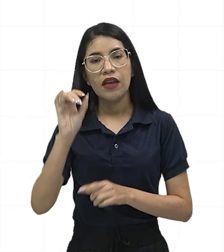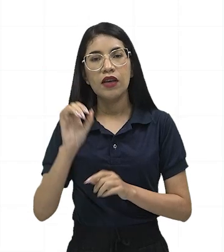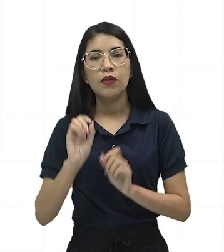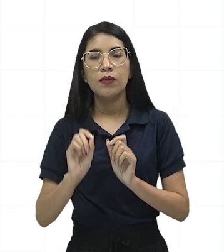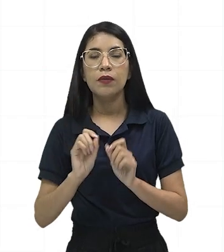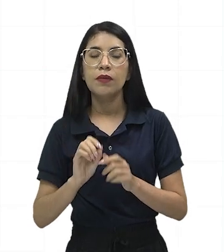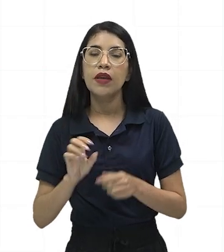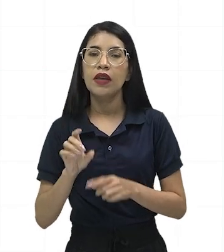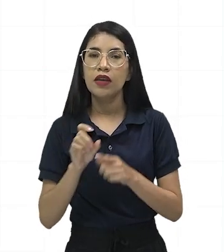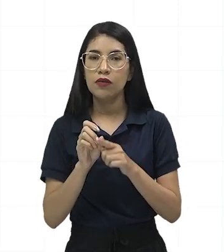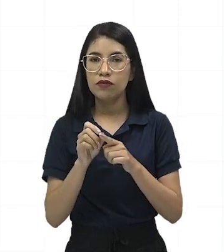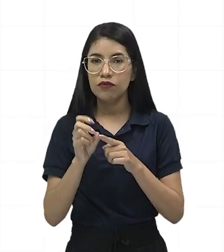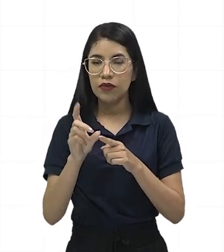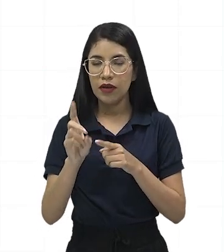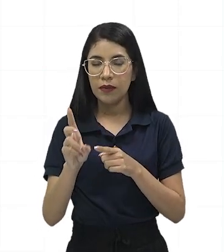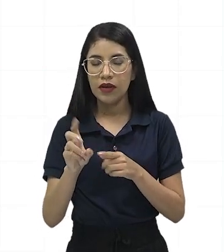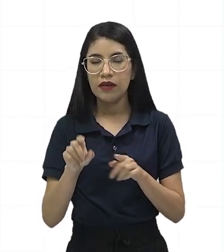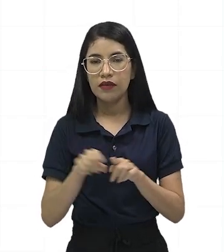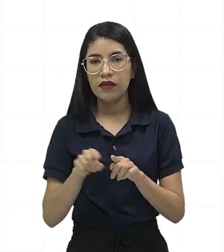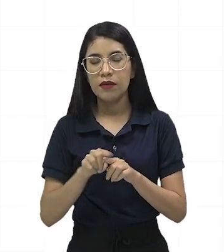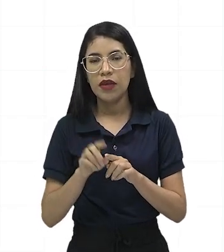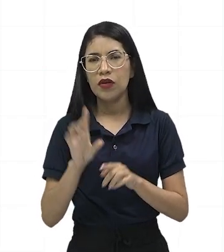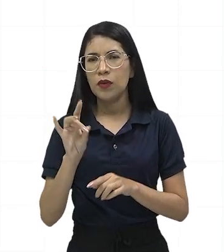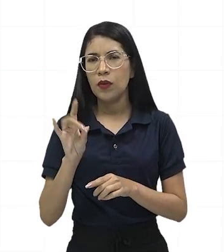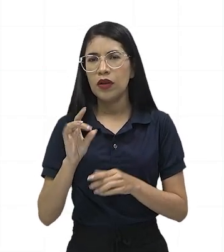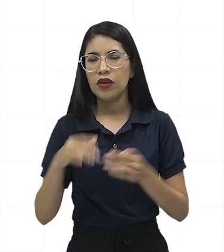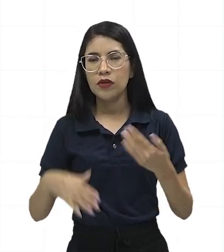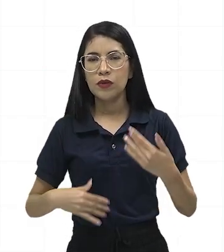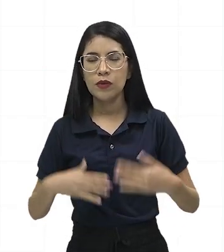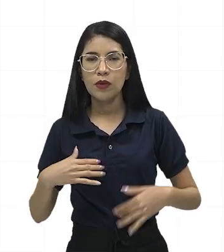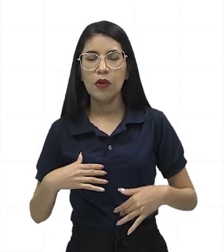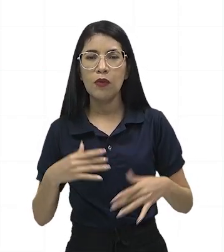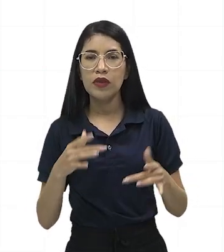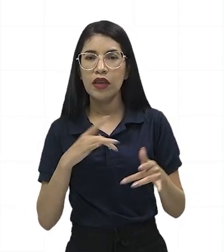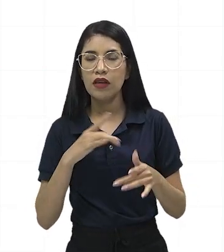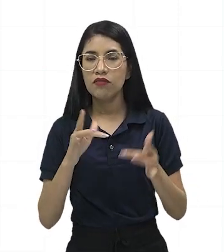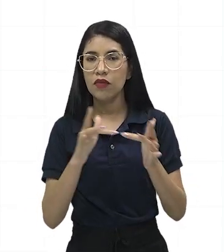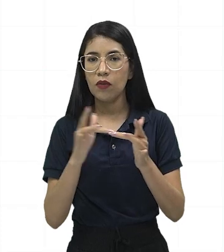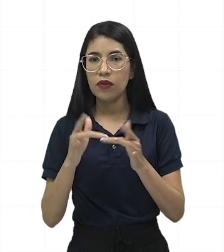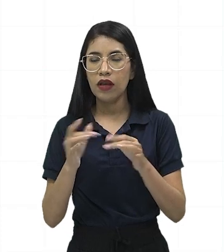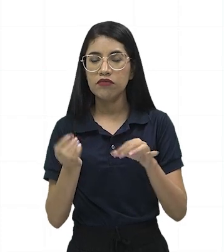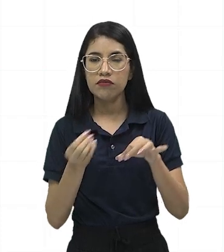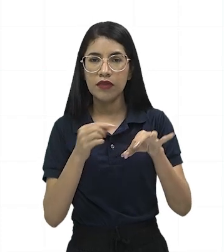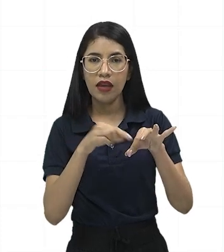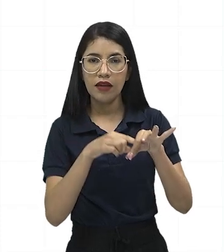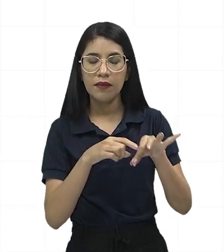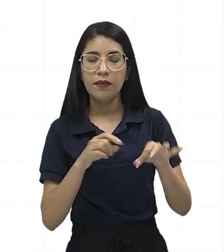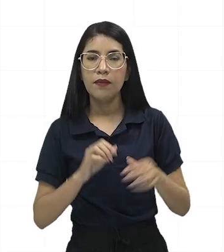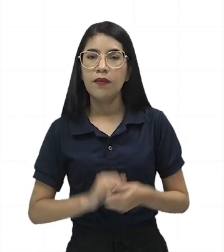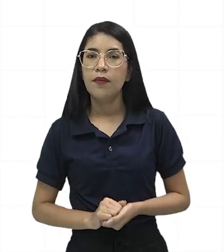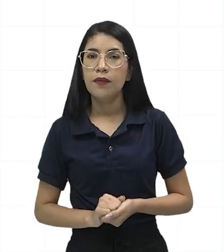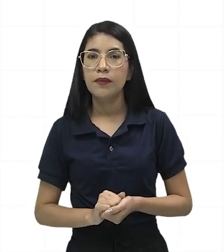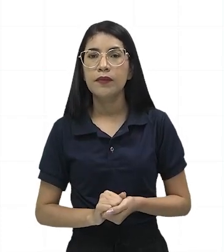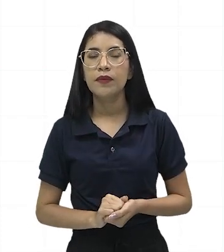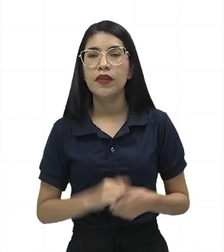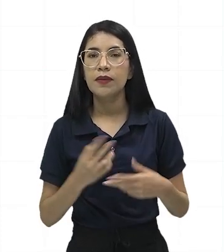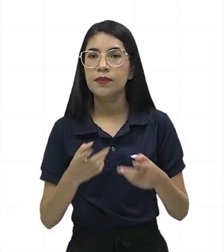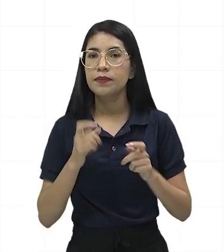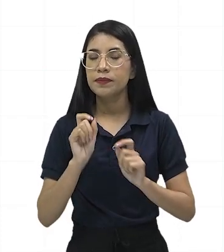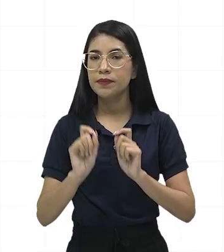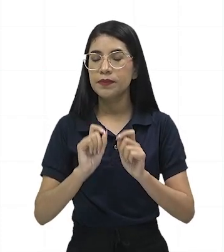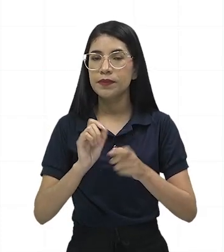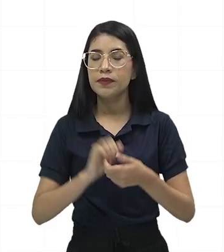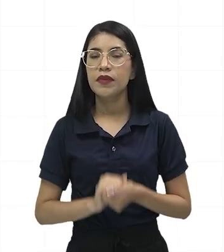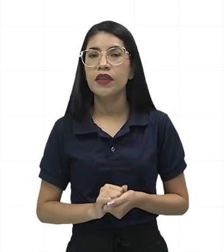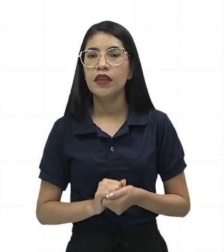impedindo que o sêmen e outros fluidos corporais entrem em contato com a vagina. Então observe aí, né, que